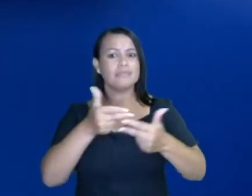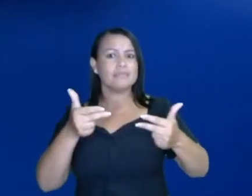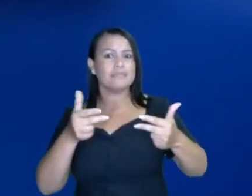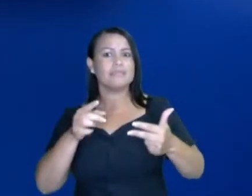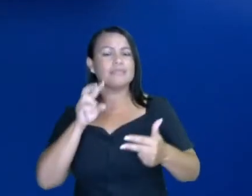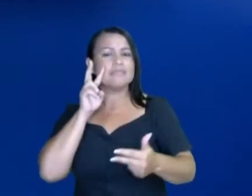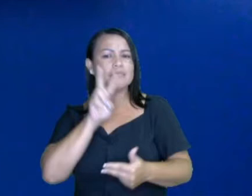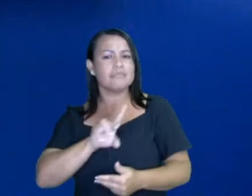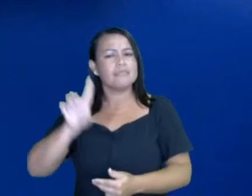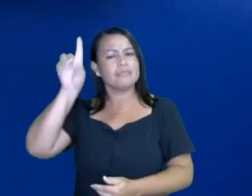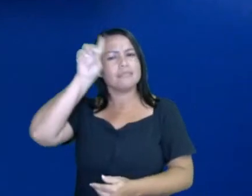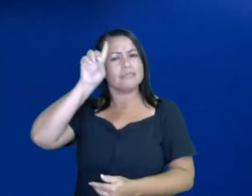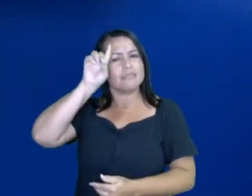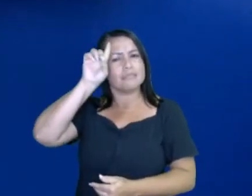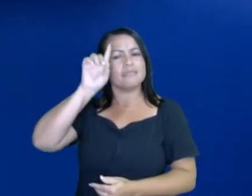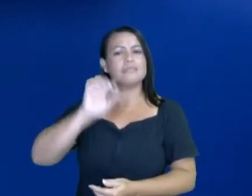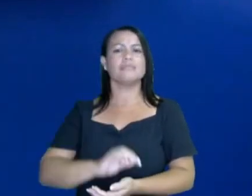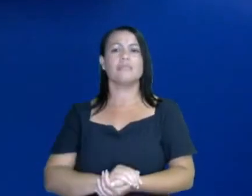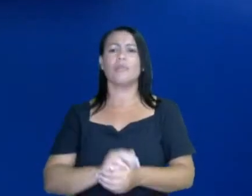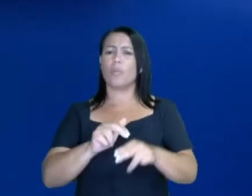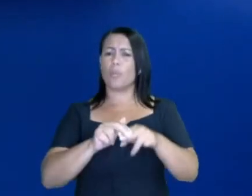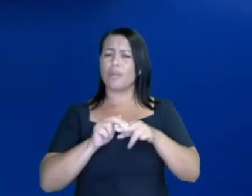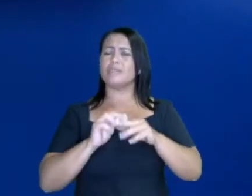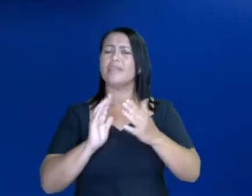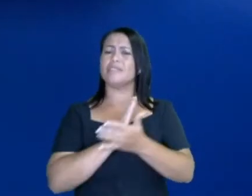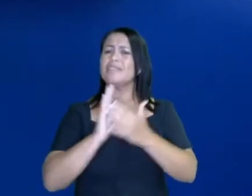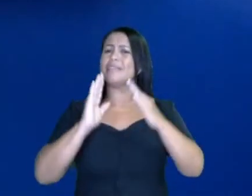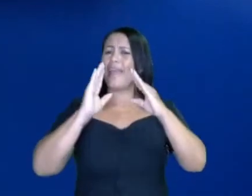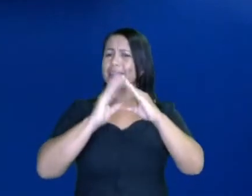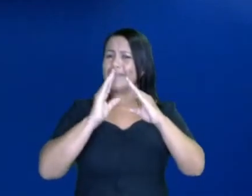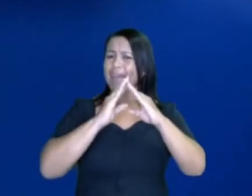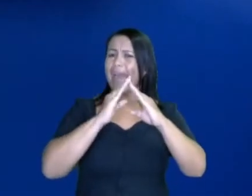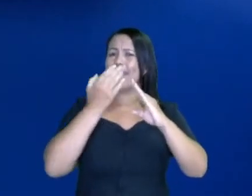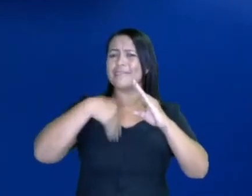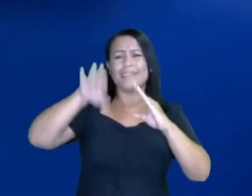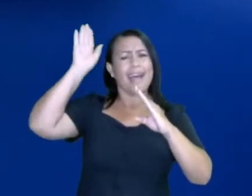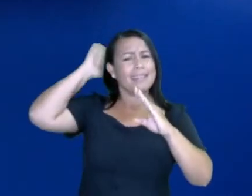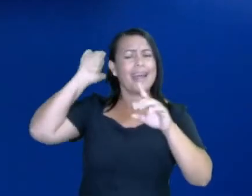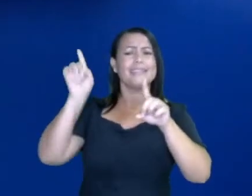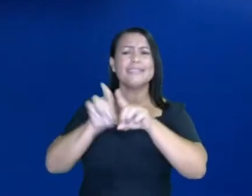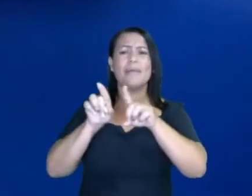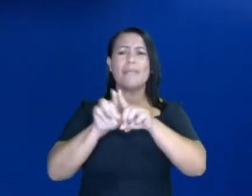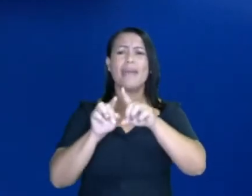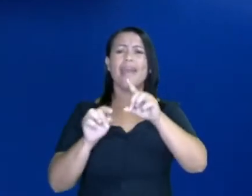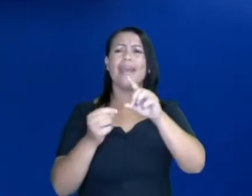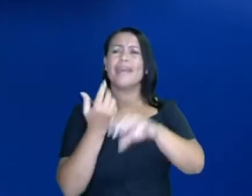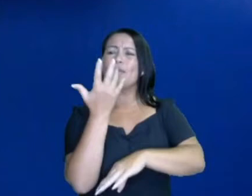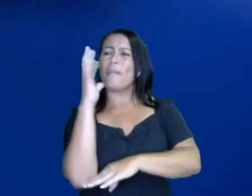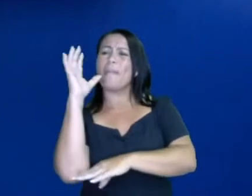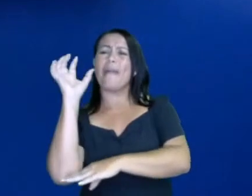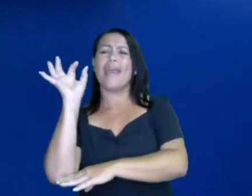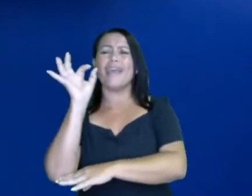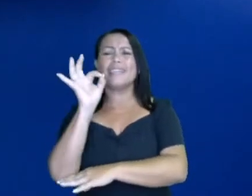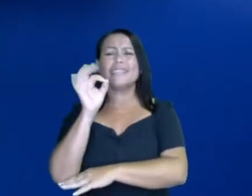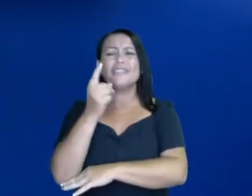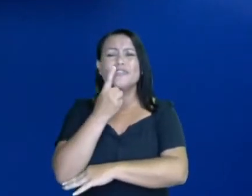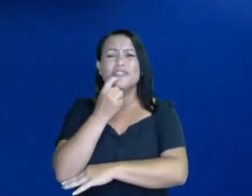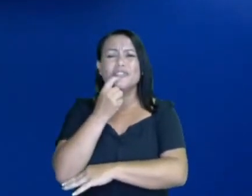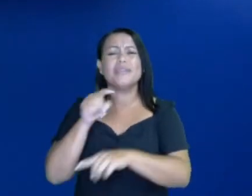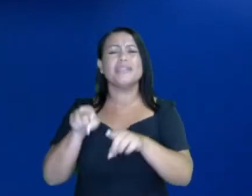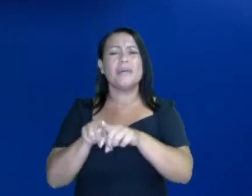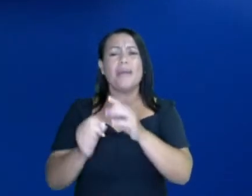nosso dia a dia. Coisas que até no quintal de vocês lá, no pé de acerola, no pé de